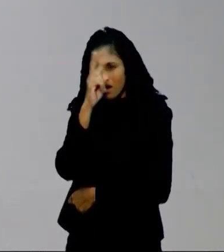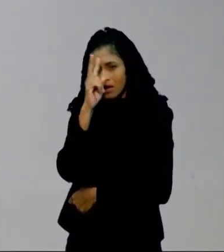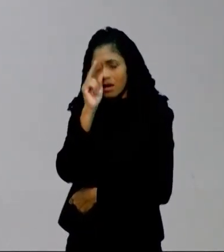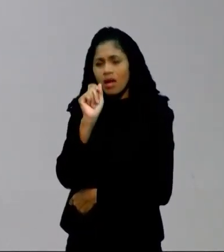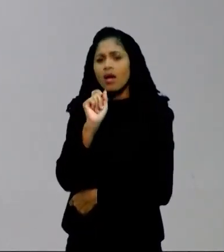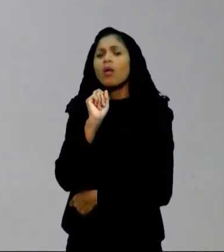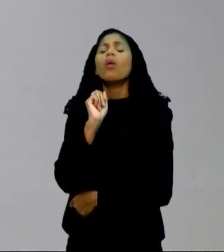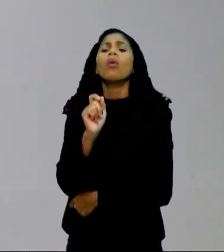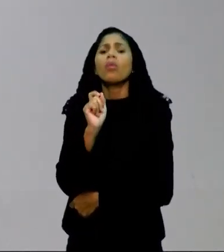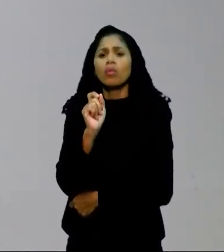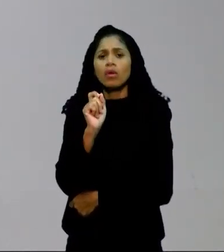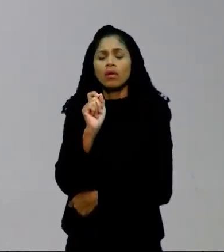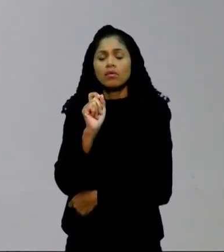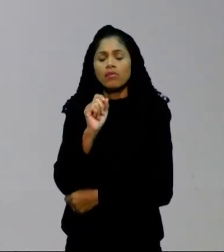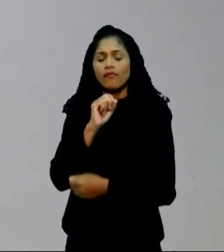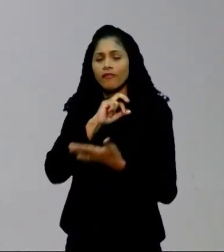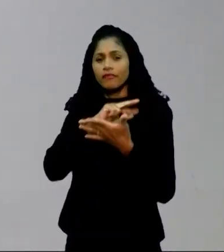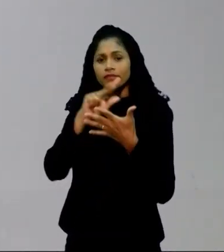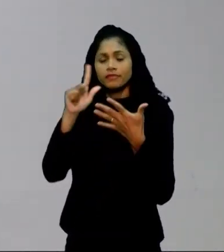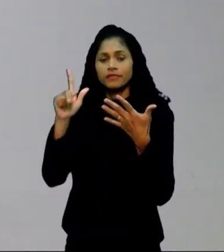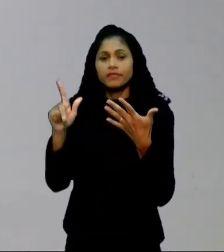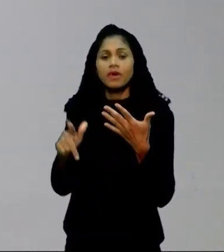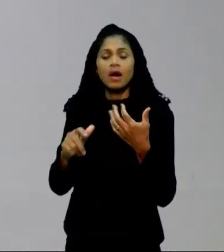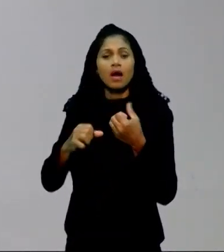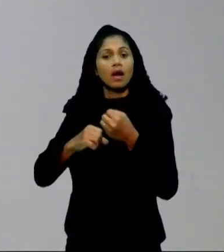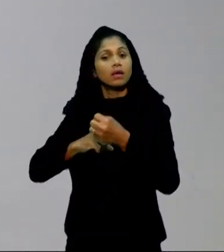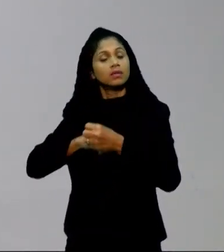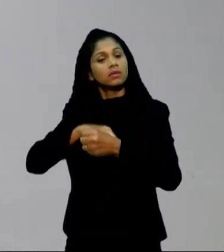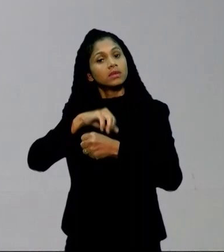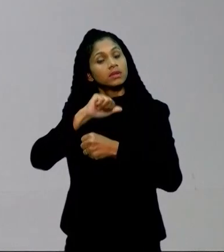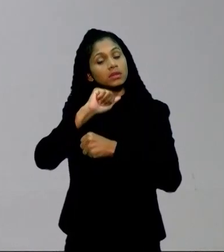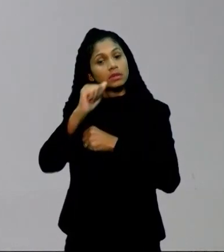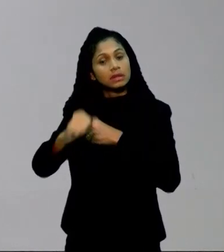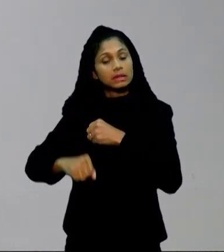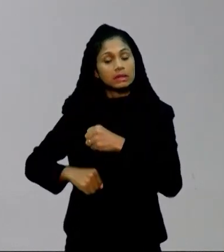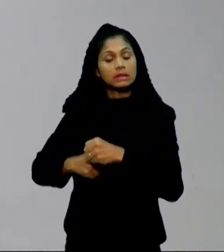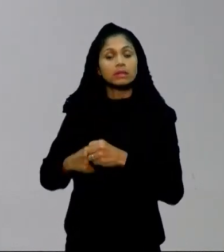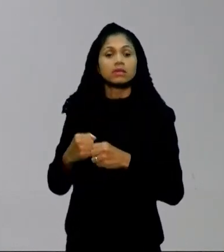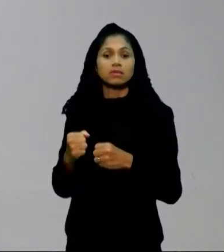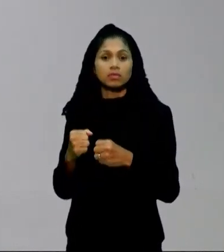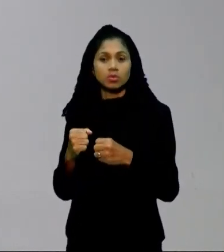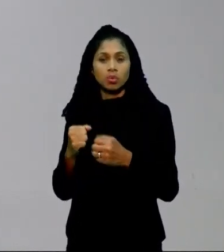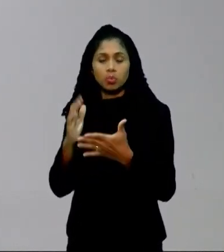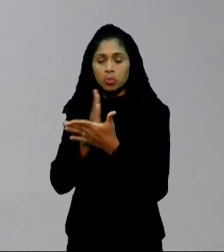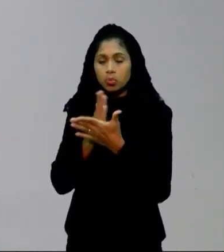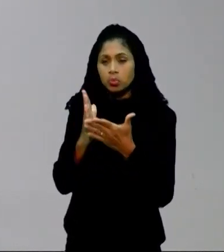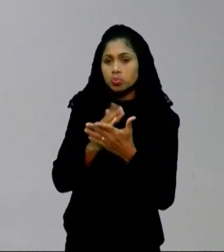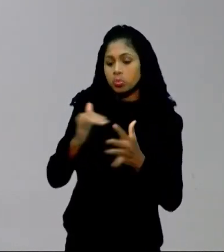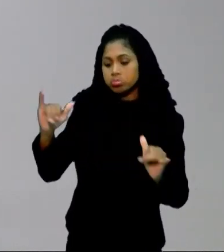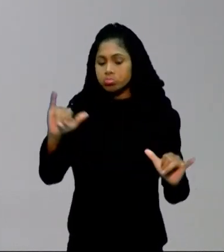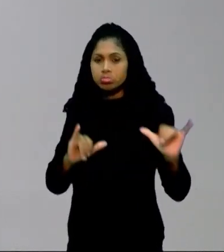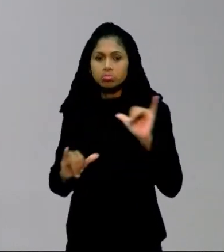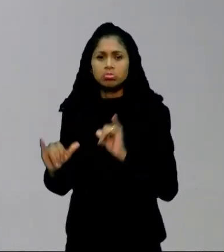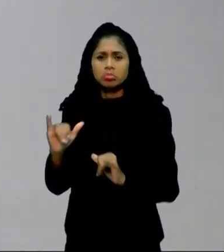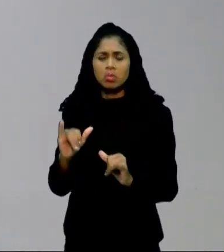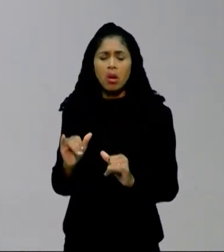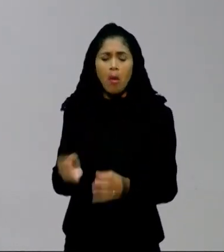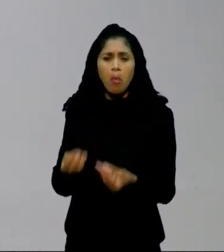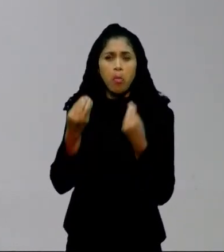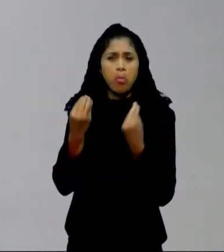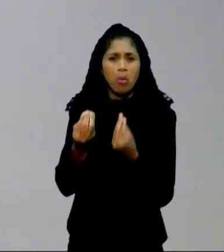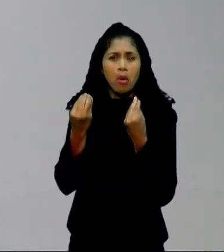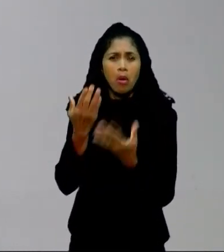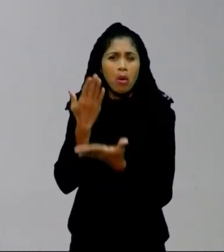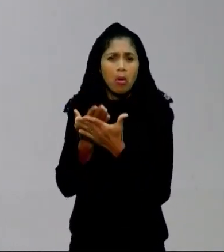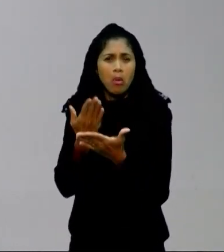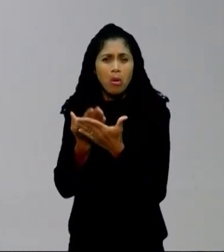elementos químicos, né? Vários átomos, mas no fundo todo aluno pergunta: ai meu Deus, para que eu vou estudar isso? Para que